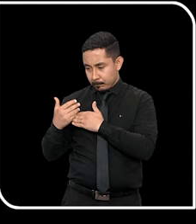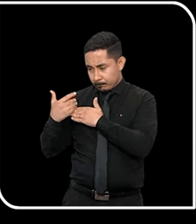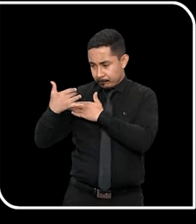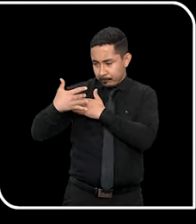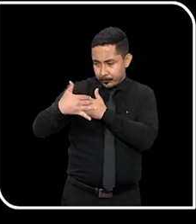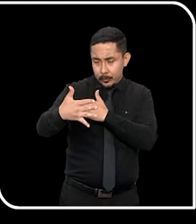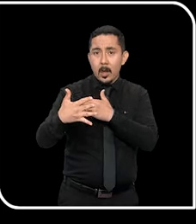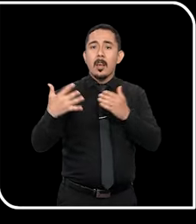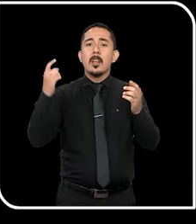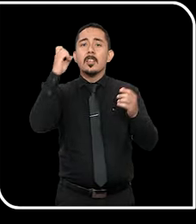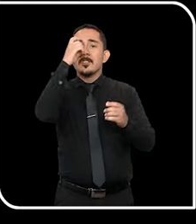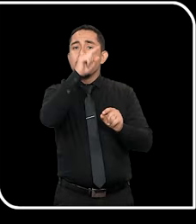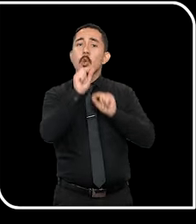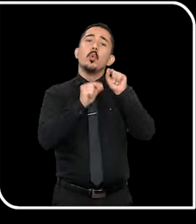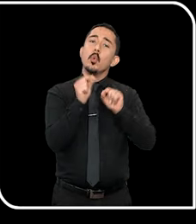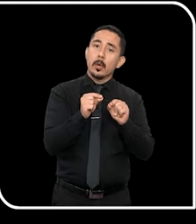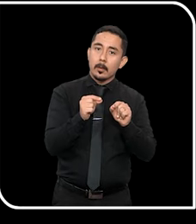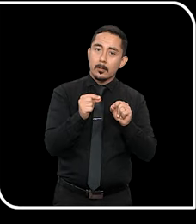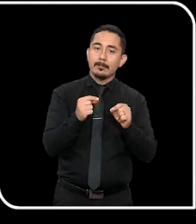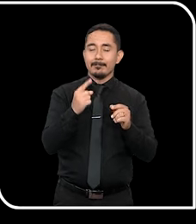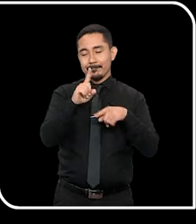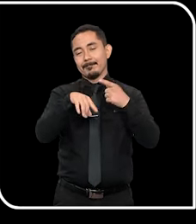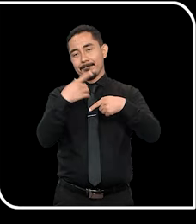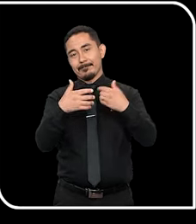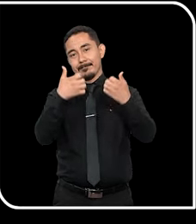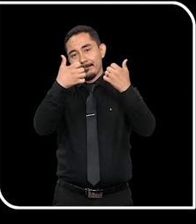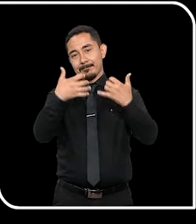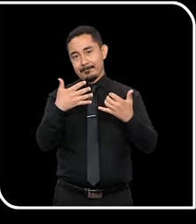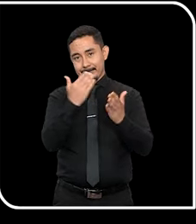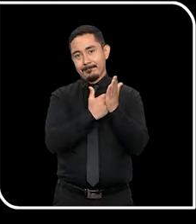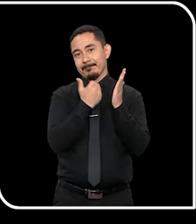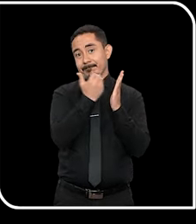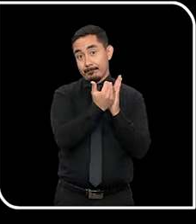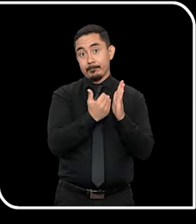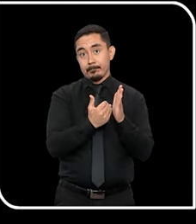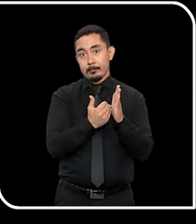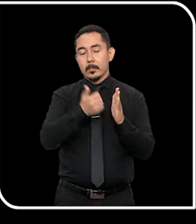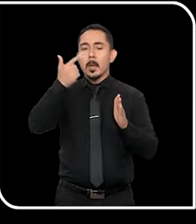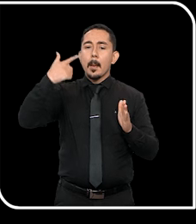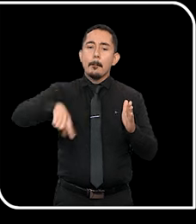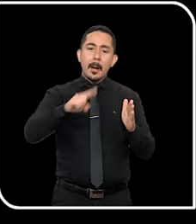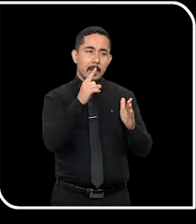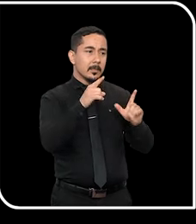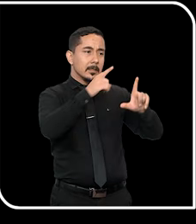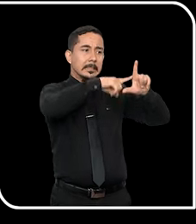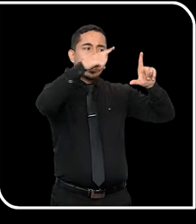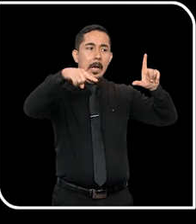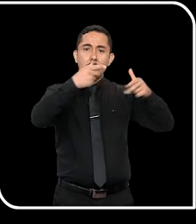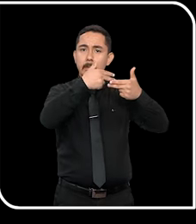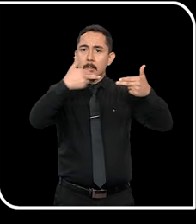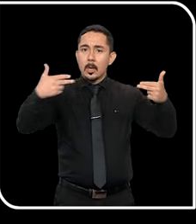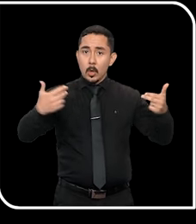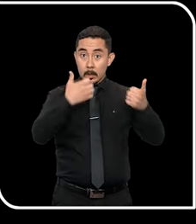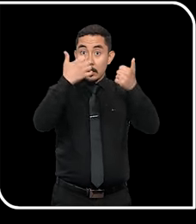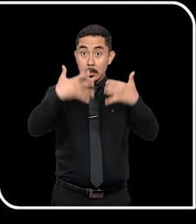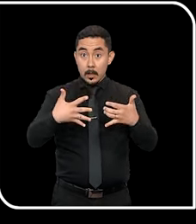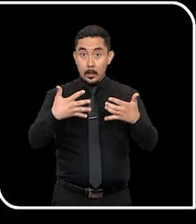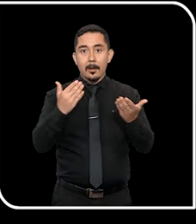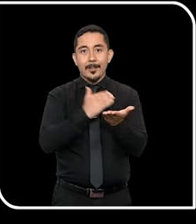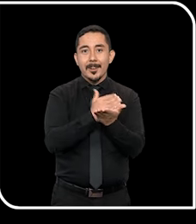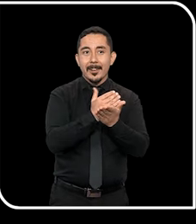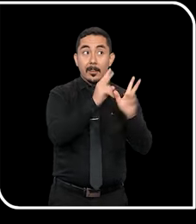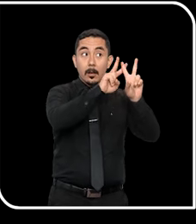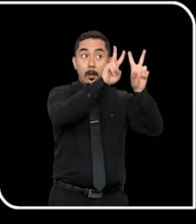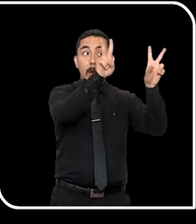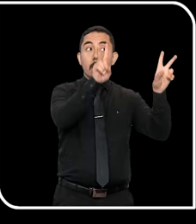então falando de dados e de onde estão as pessoas a gente entra específicamente um pouco no tema da palestra que é você já